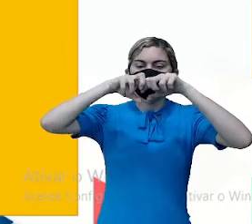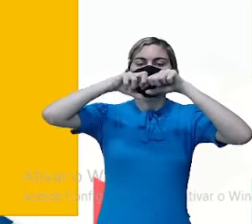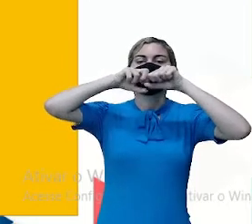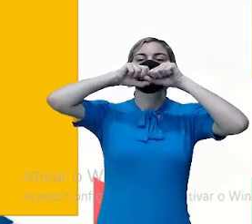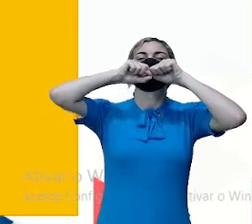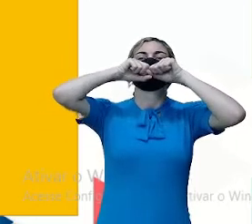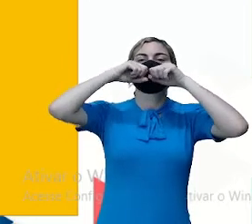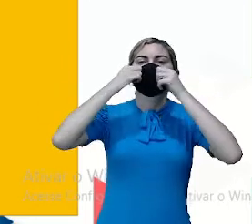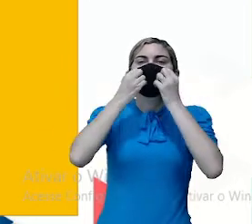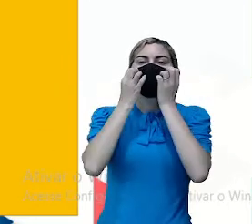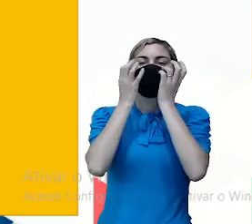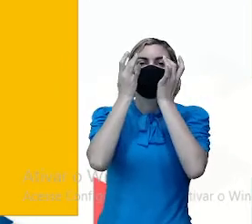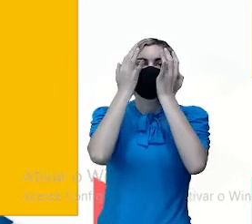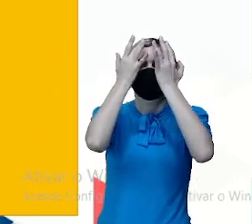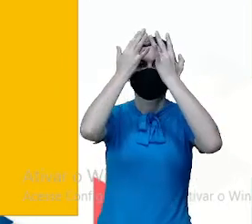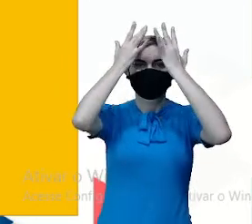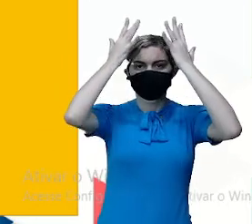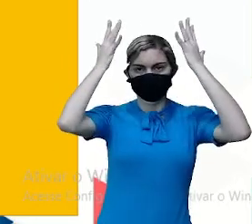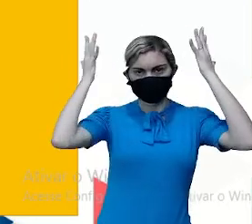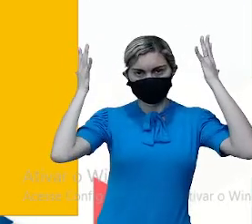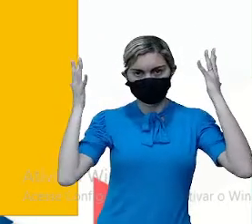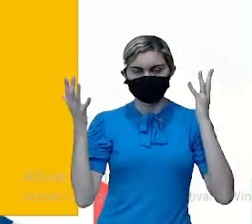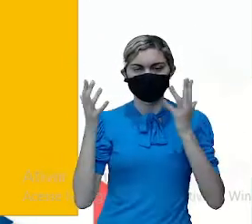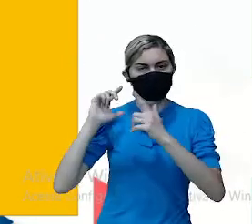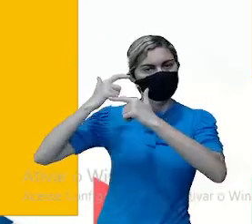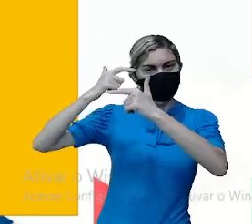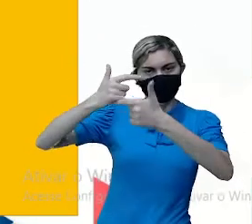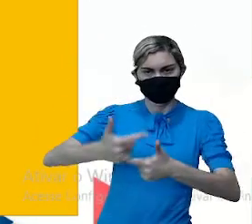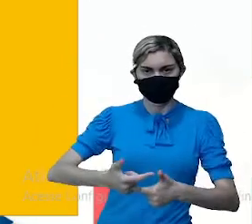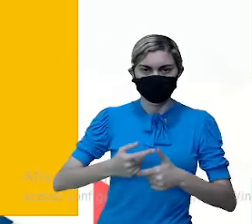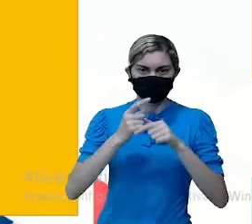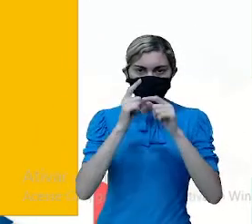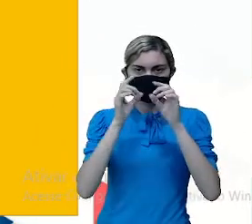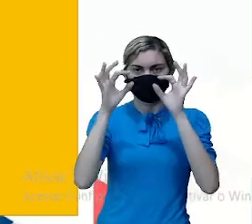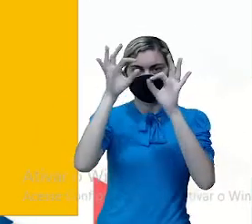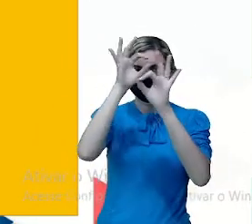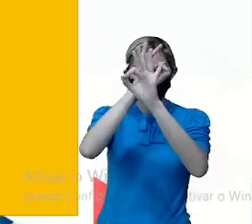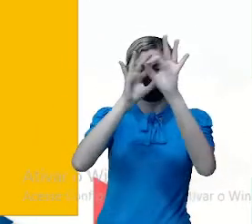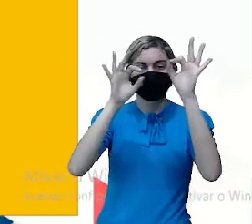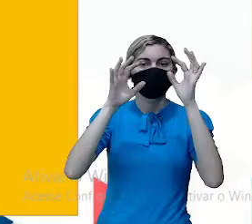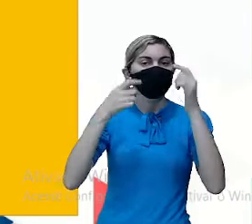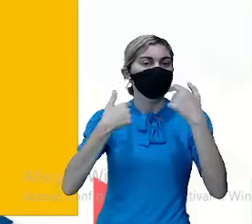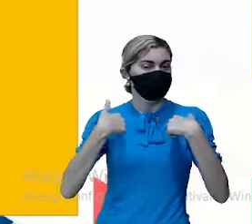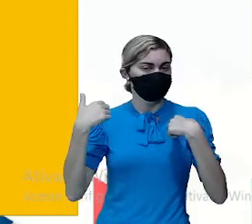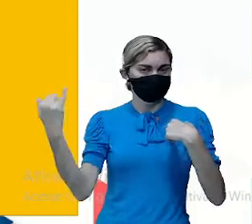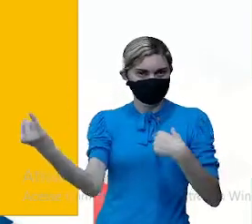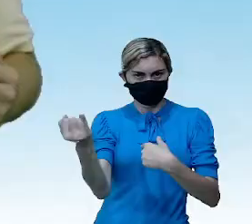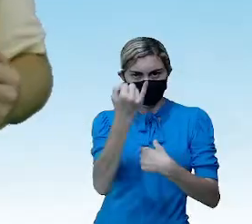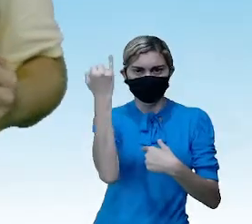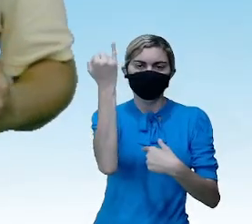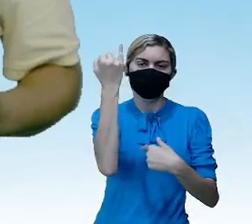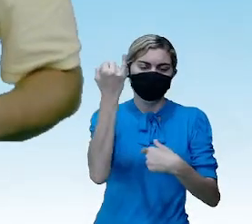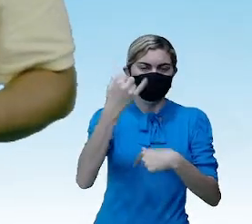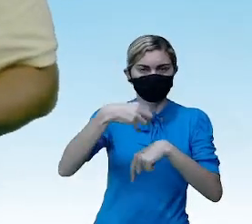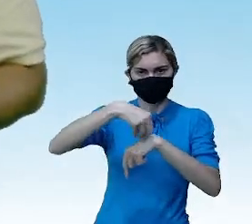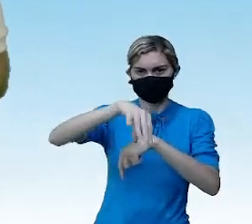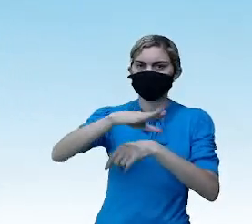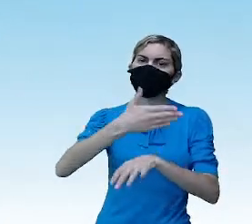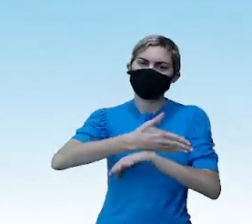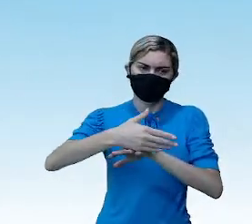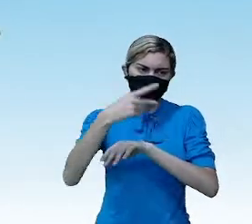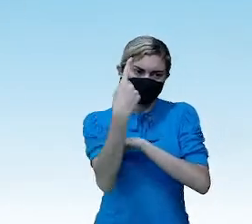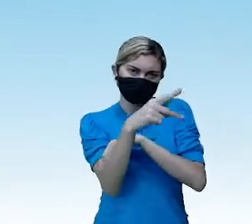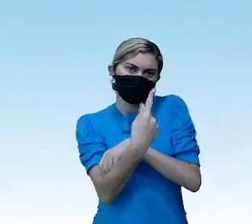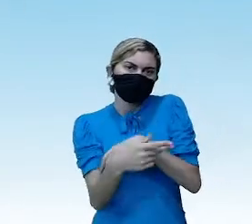que inicie a tradição, entrando em transe. Algo importante, justamente eu gostaria que vocês